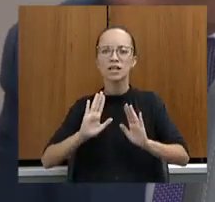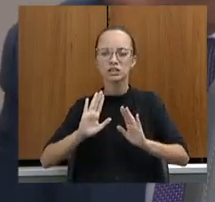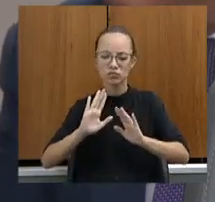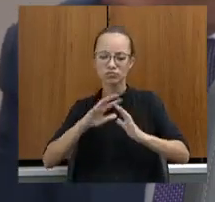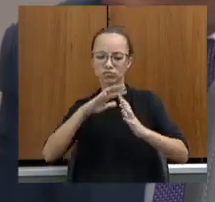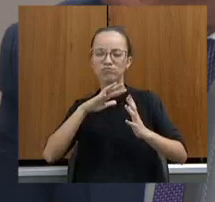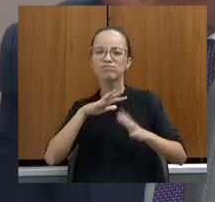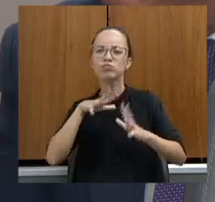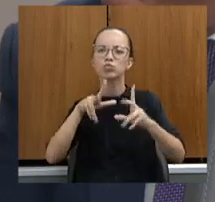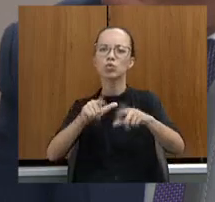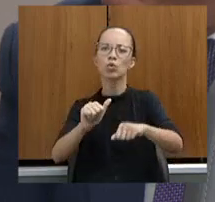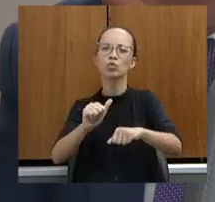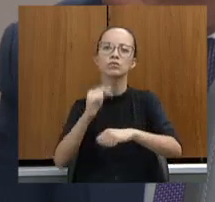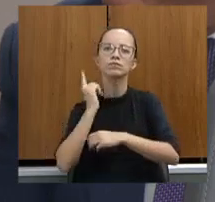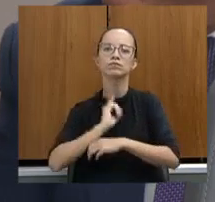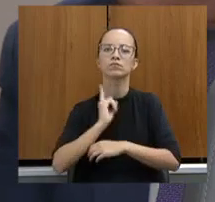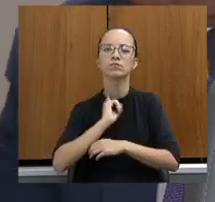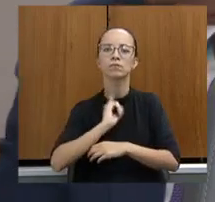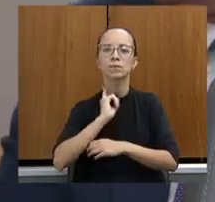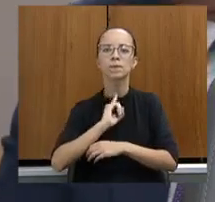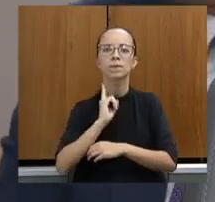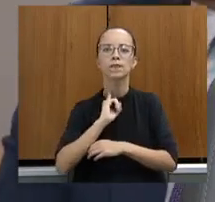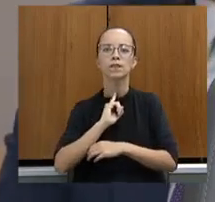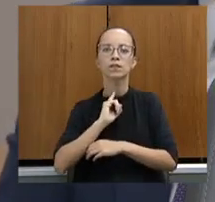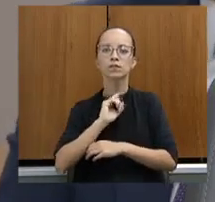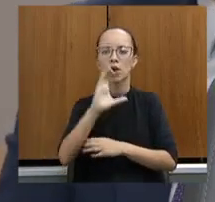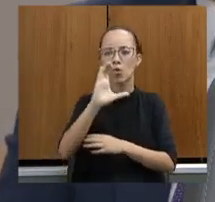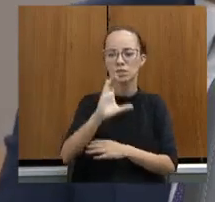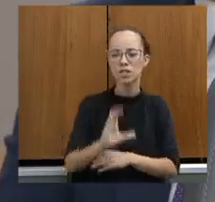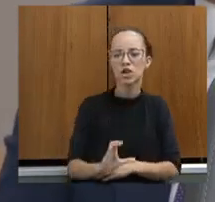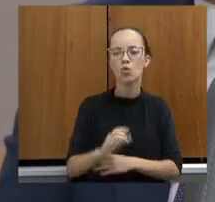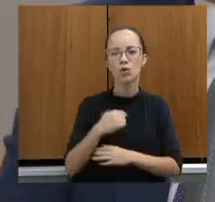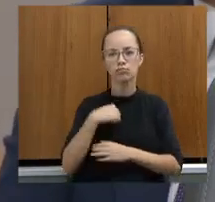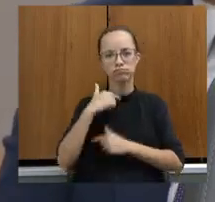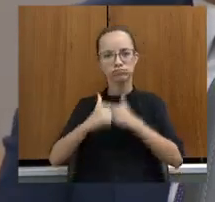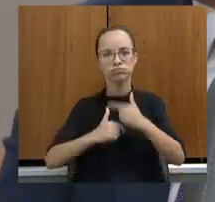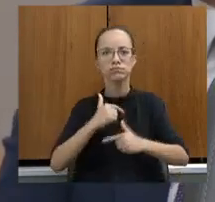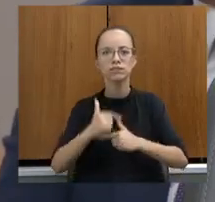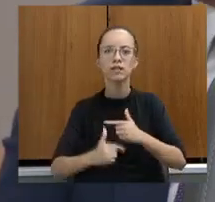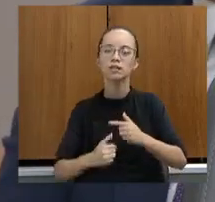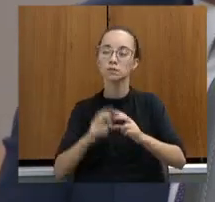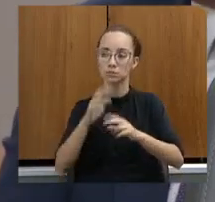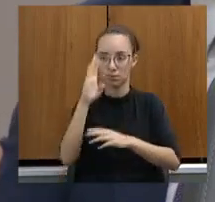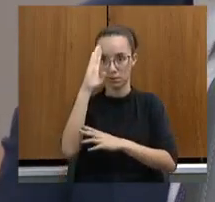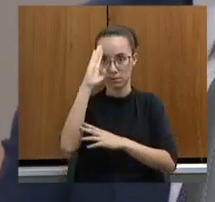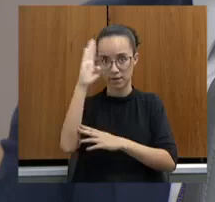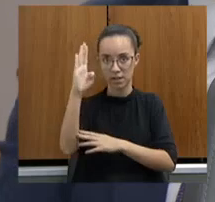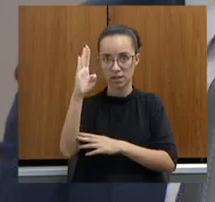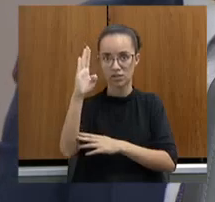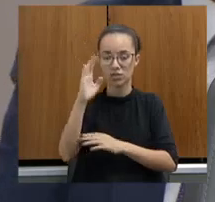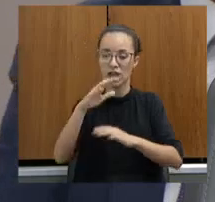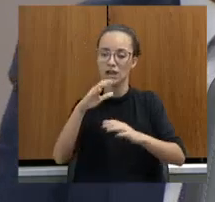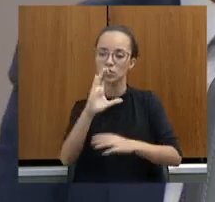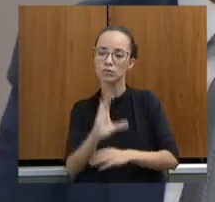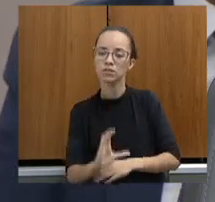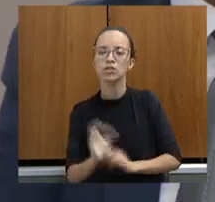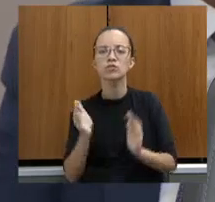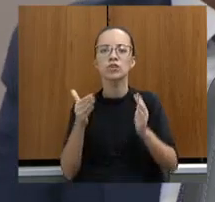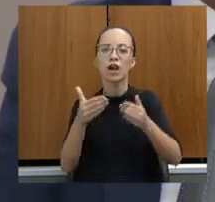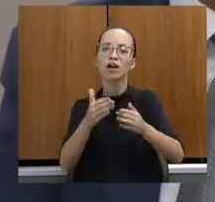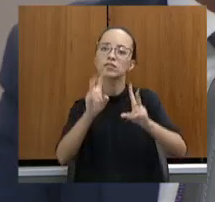né perante as comissões especialmente as comissões temáticas eu que estive nesses quatro anos